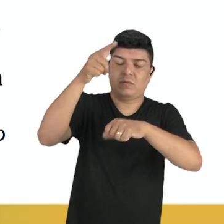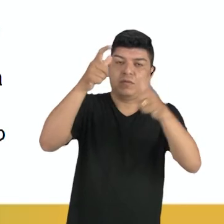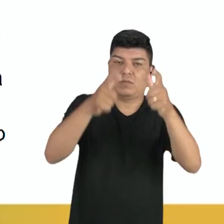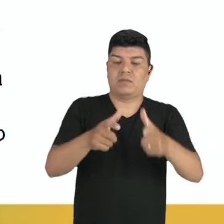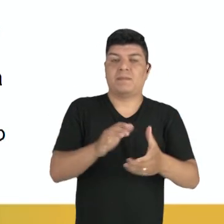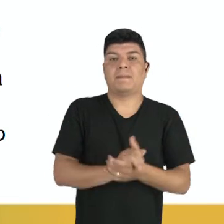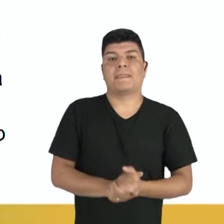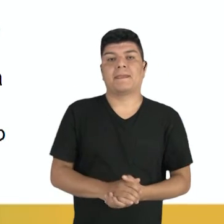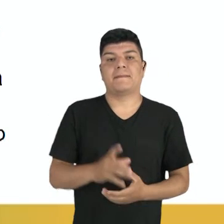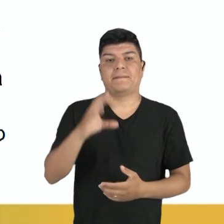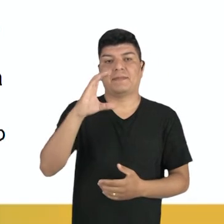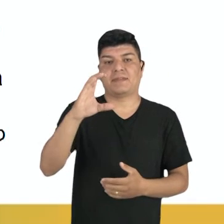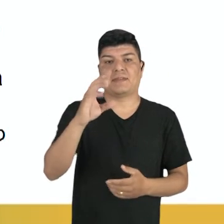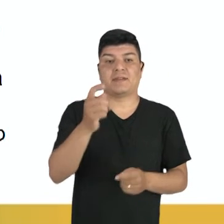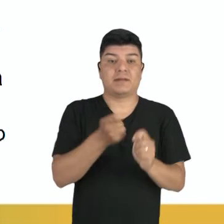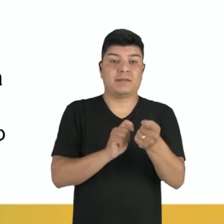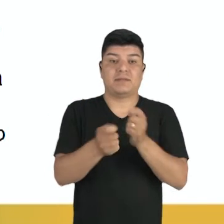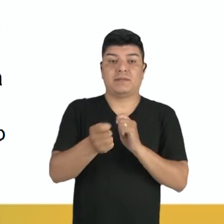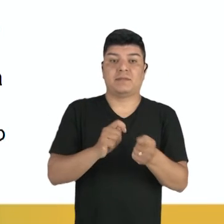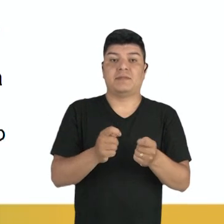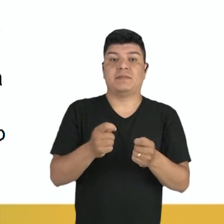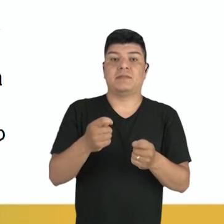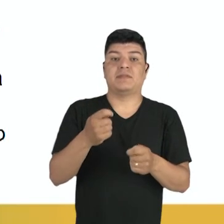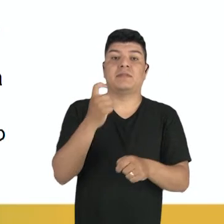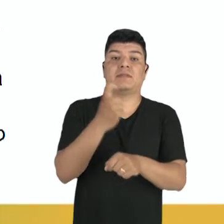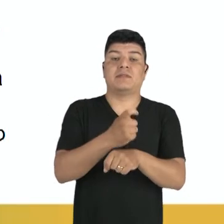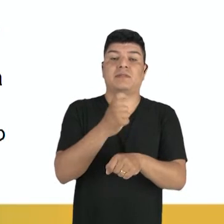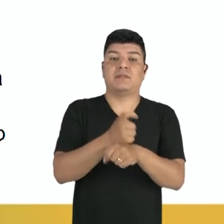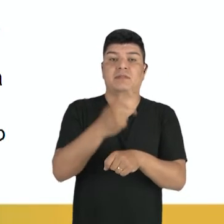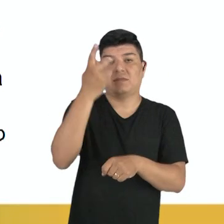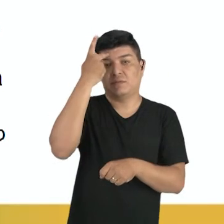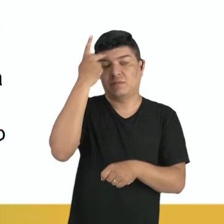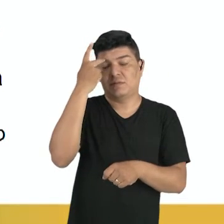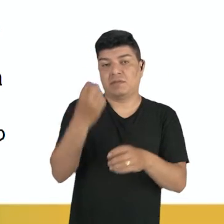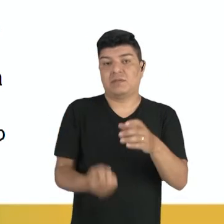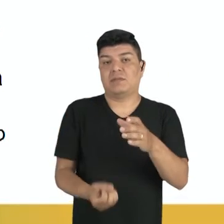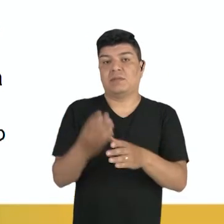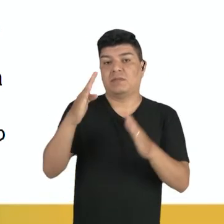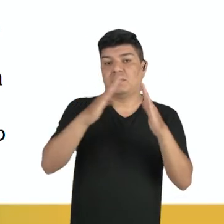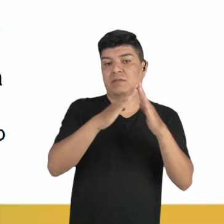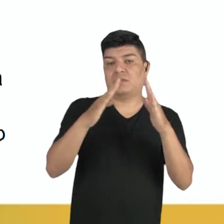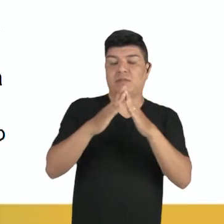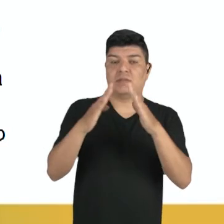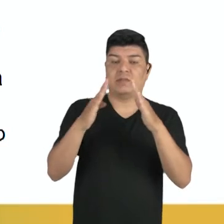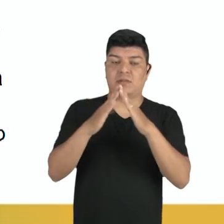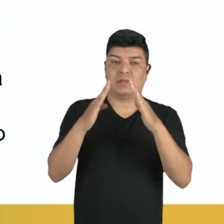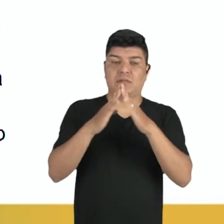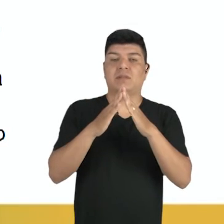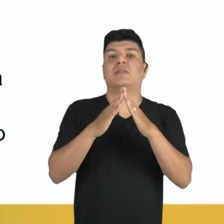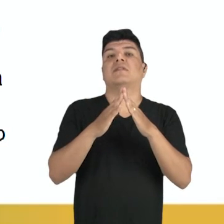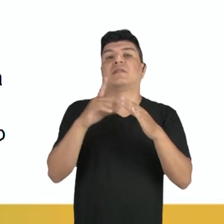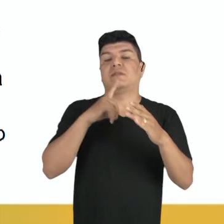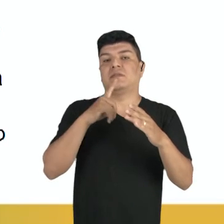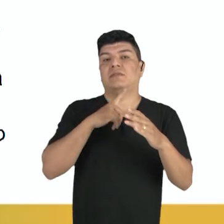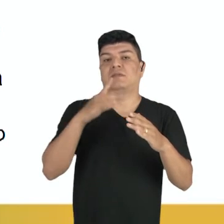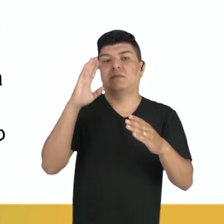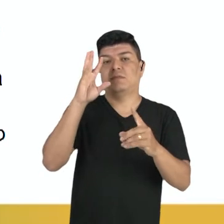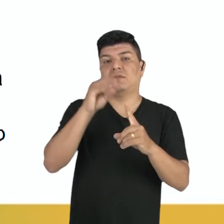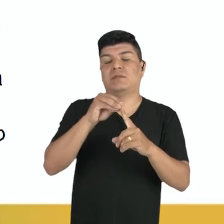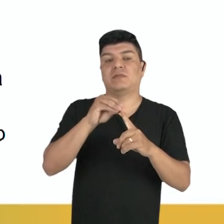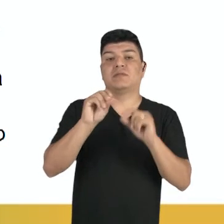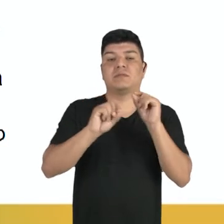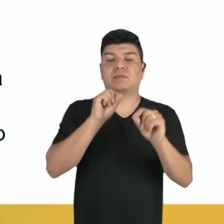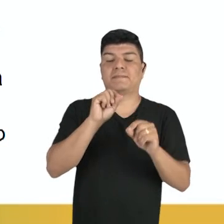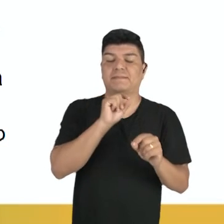região. Letra C, o domínio da mineração em São Paulo e a fundação de casas de exportação que tinha como